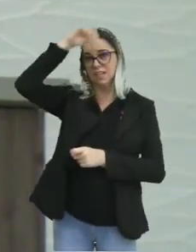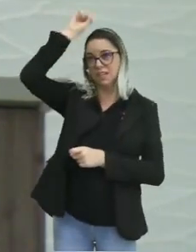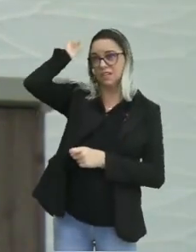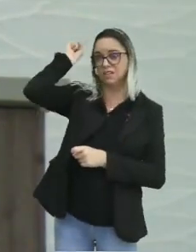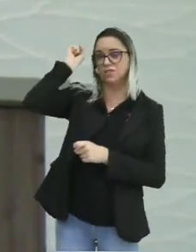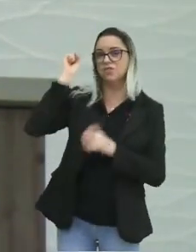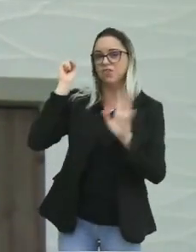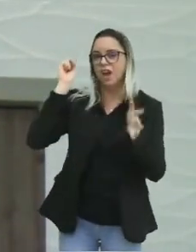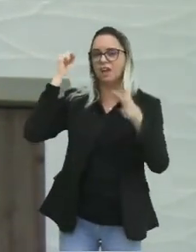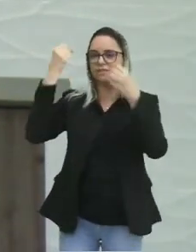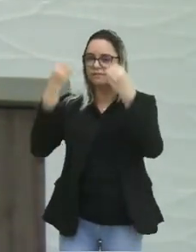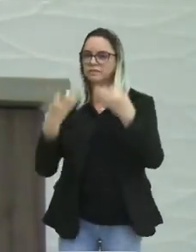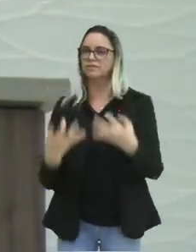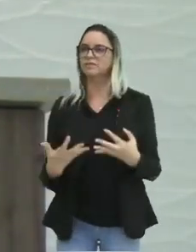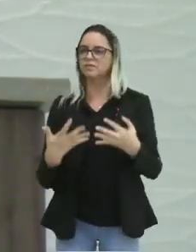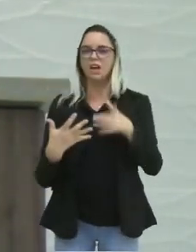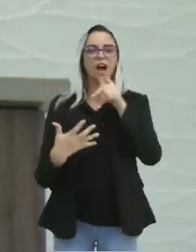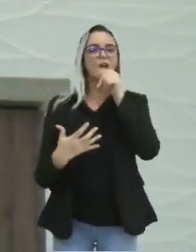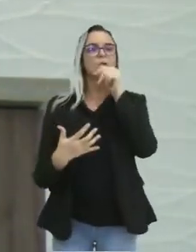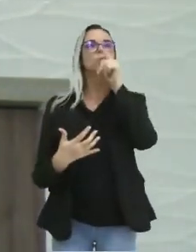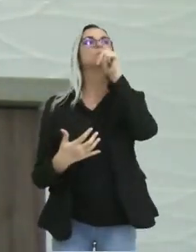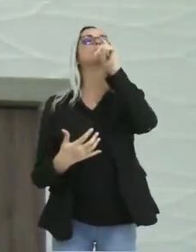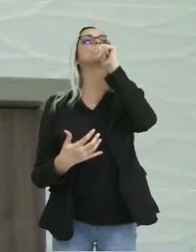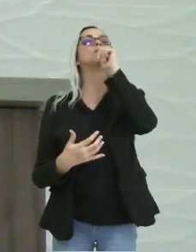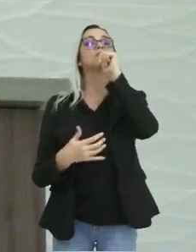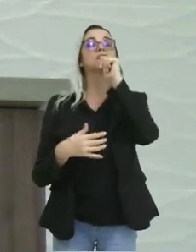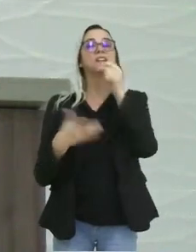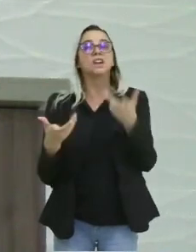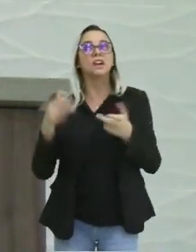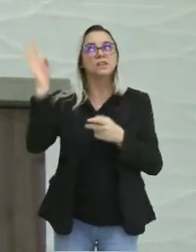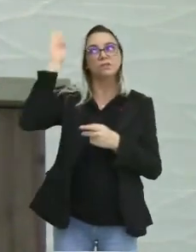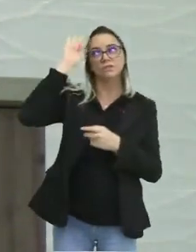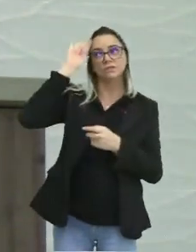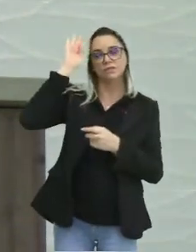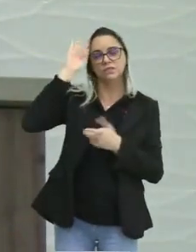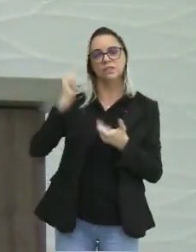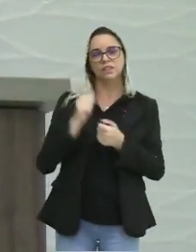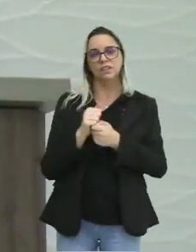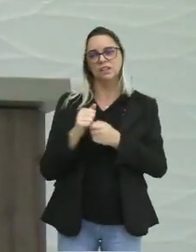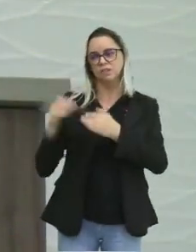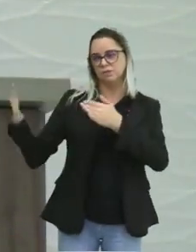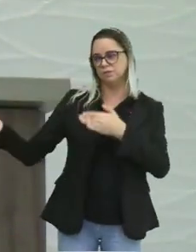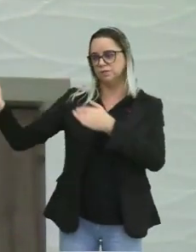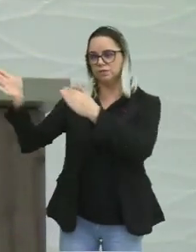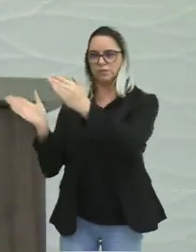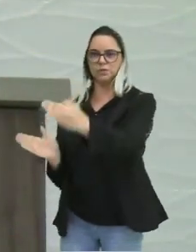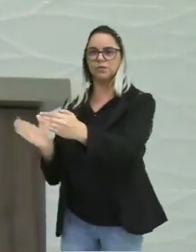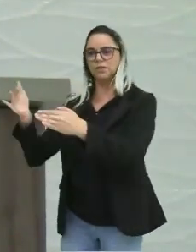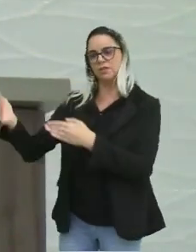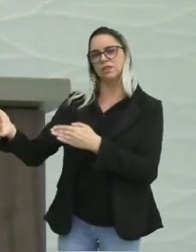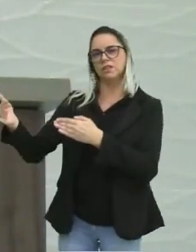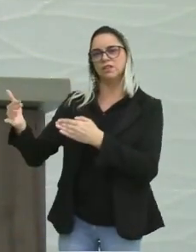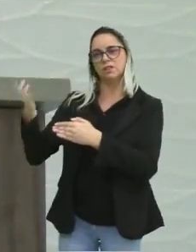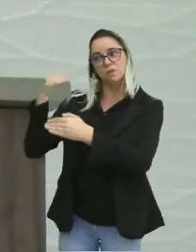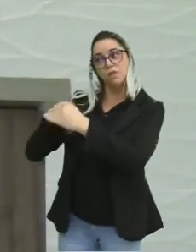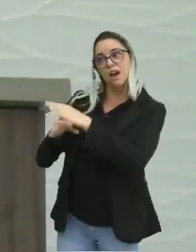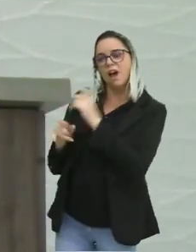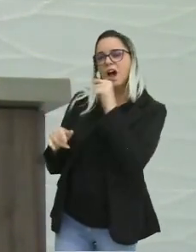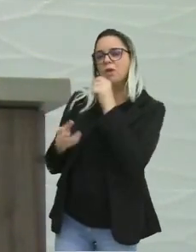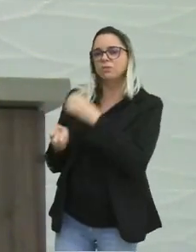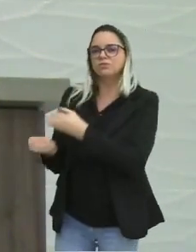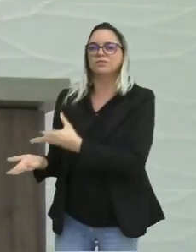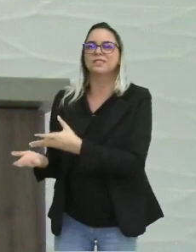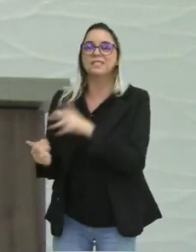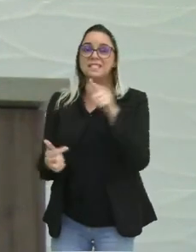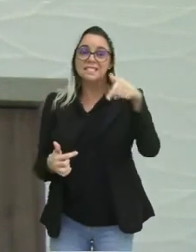falar da água de beber que o exército colocava naquela cisterna cadastrada. Já passou 7 meses e